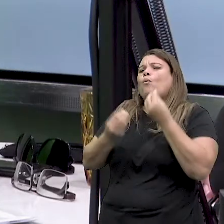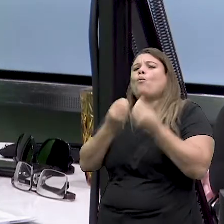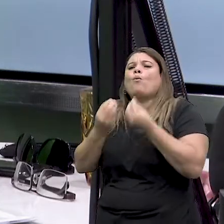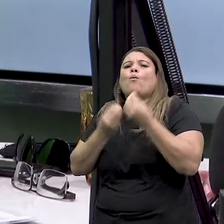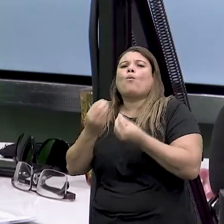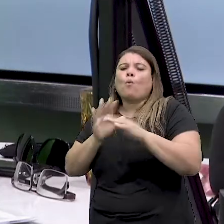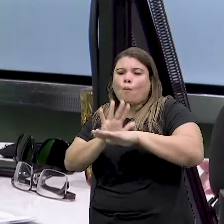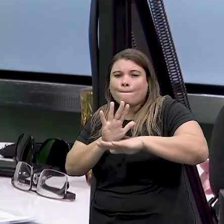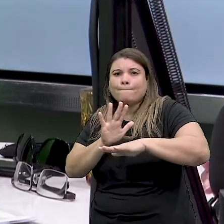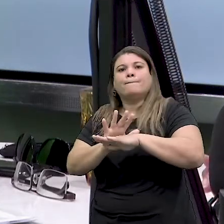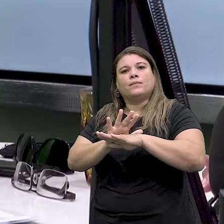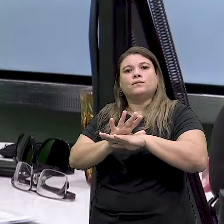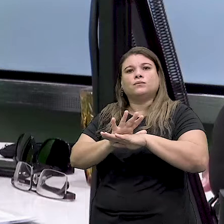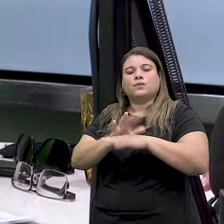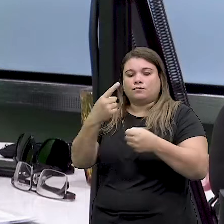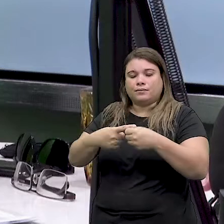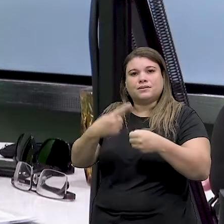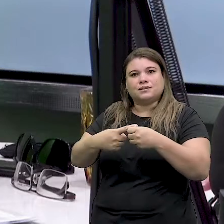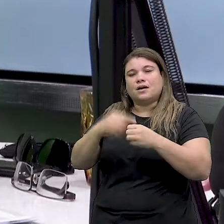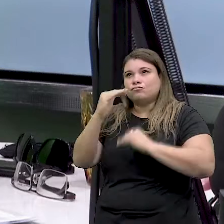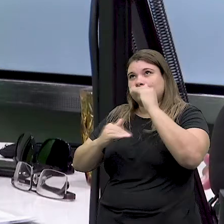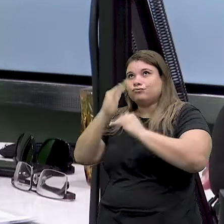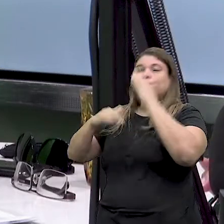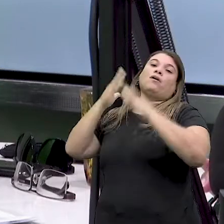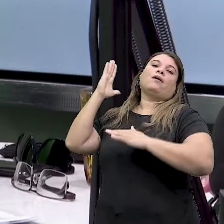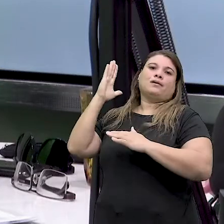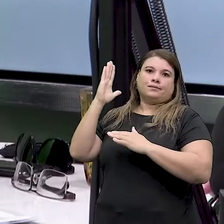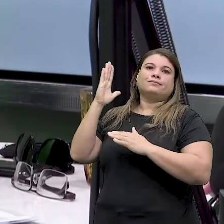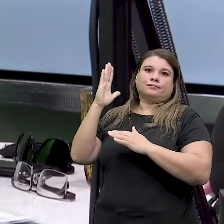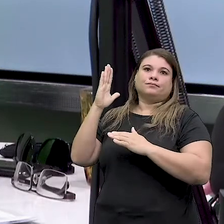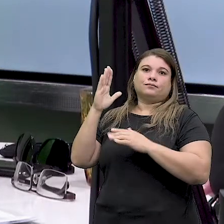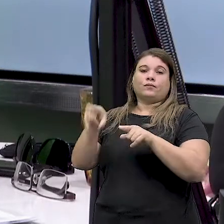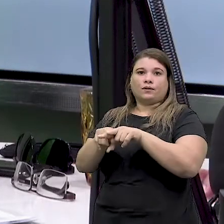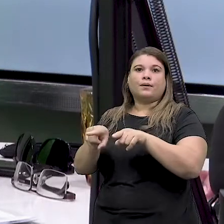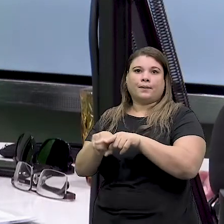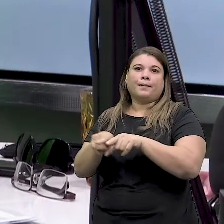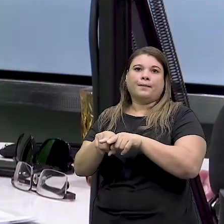gente atuou em vários projetos, como a Associação de Garantia de Crédito, a Agência de Desenvolvimento.